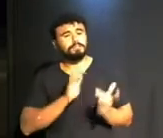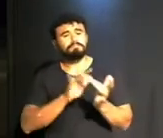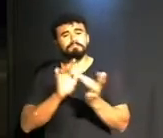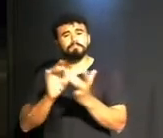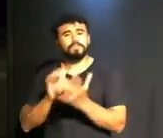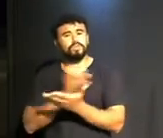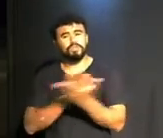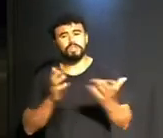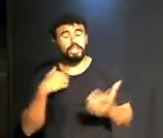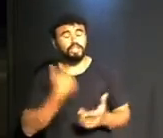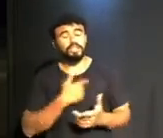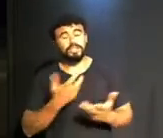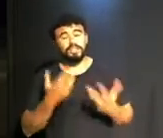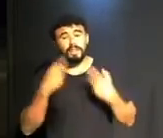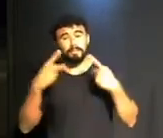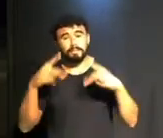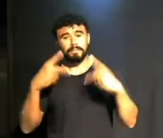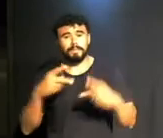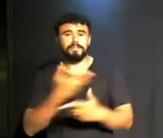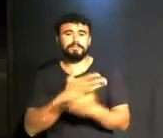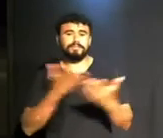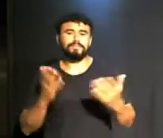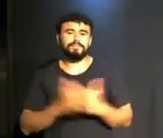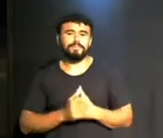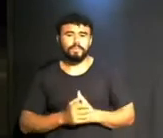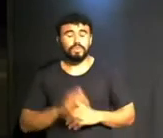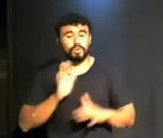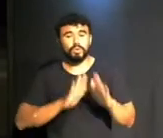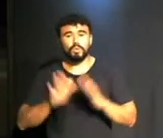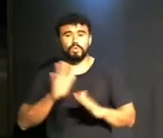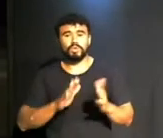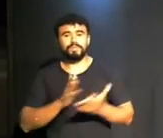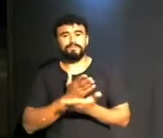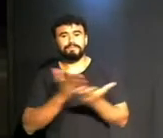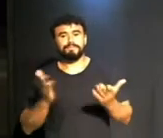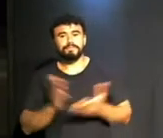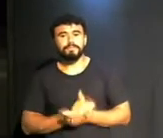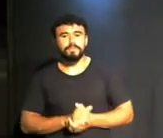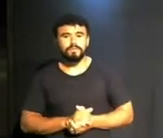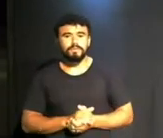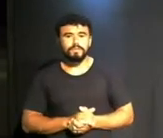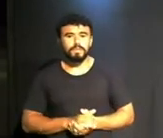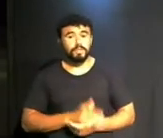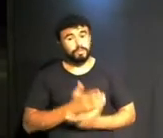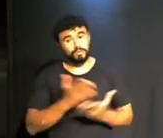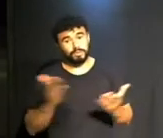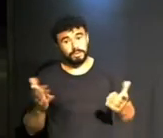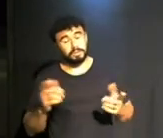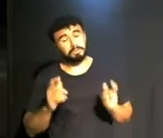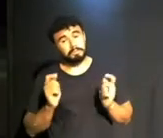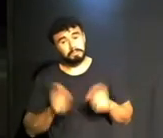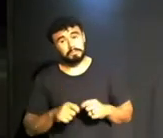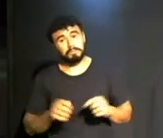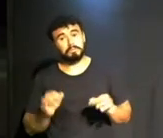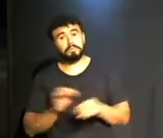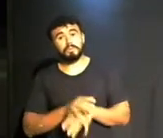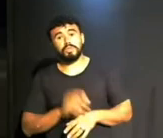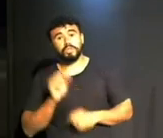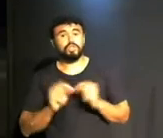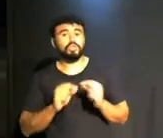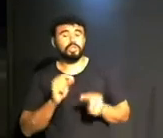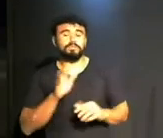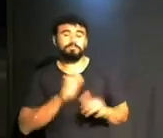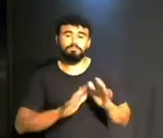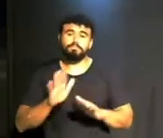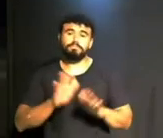que nós queremos levar Esta palavra de cuidar o seu coração e cabe a você está pronto a ser um instrumento